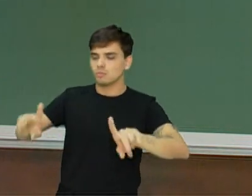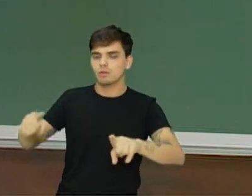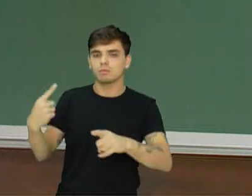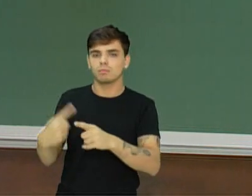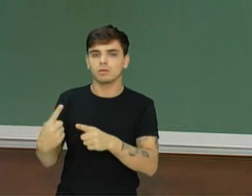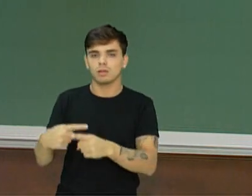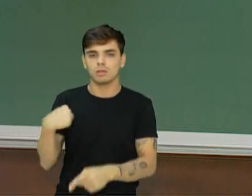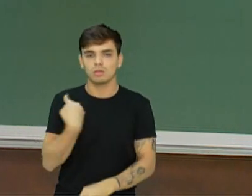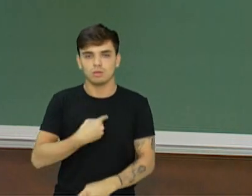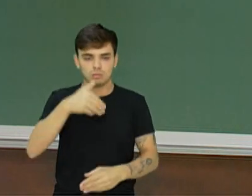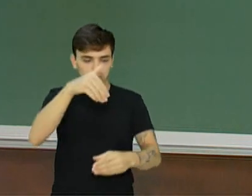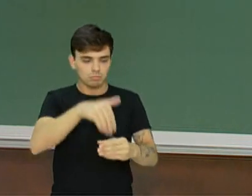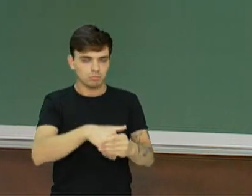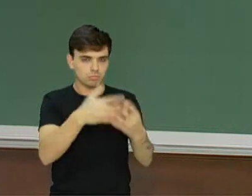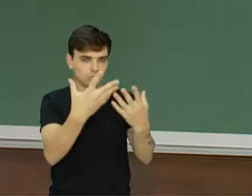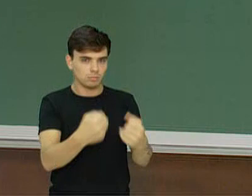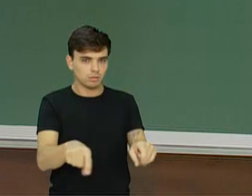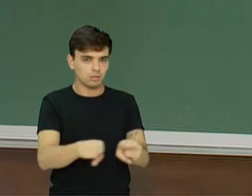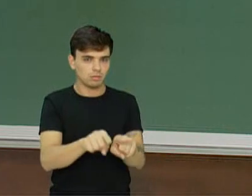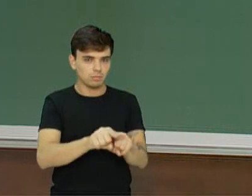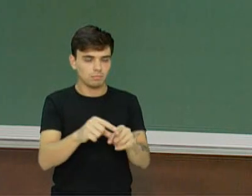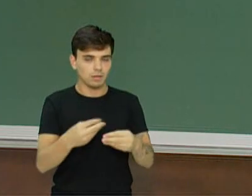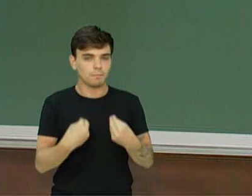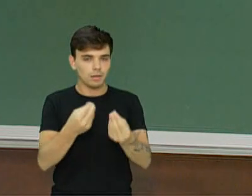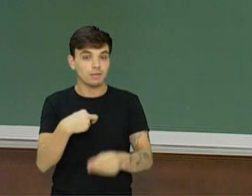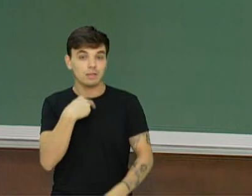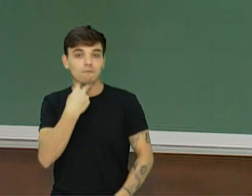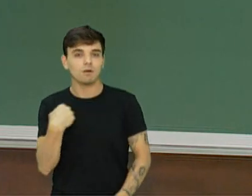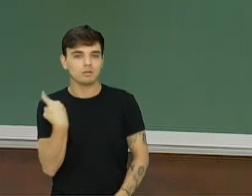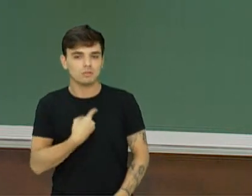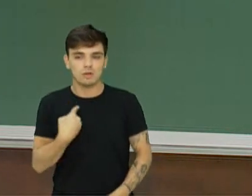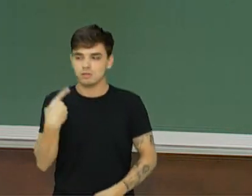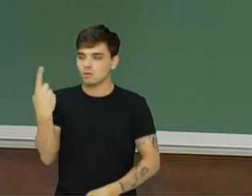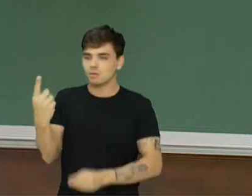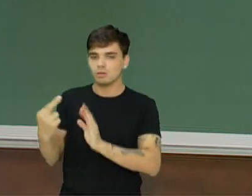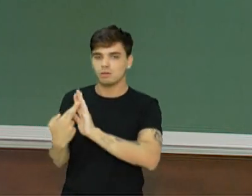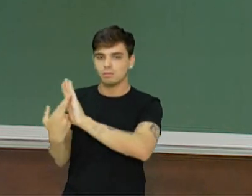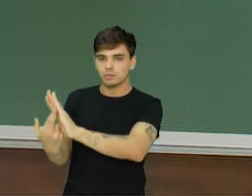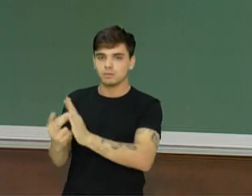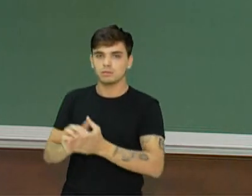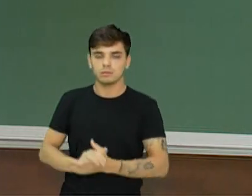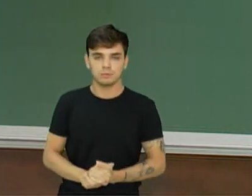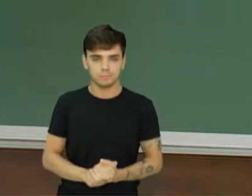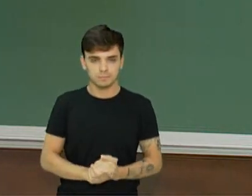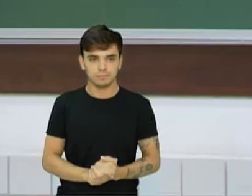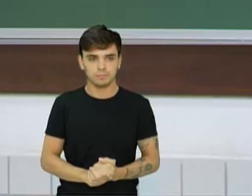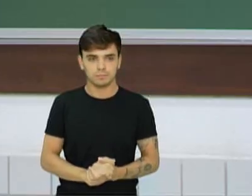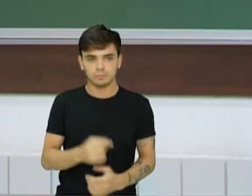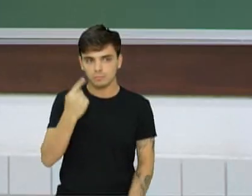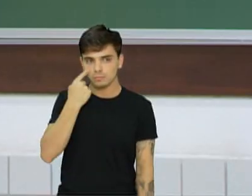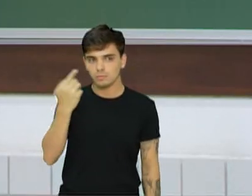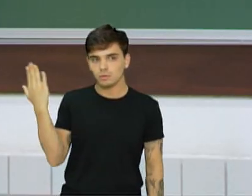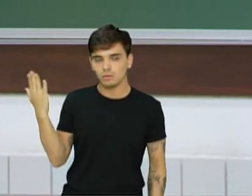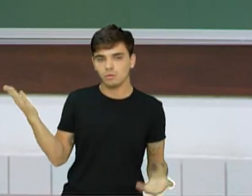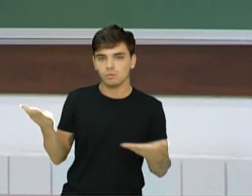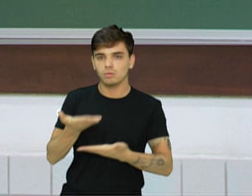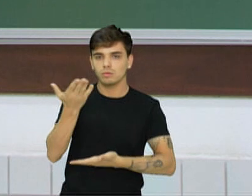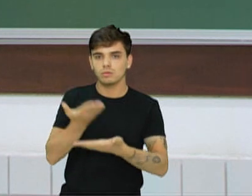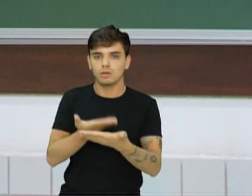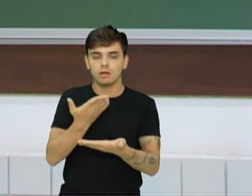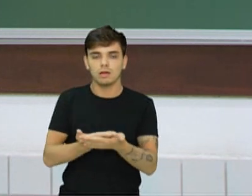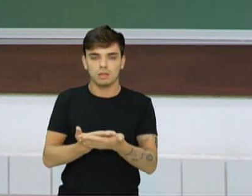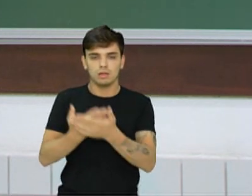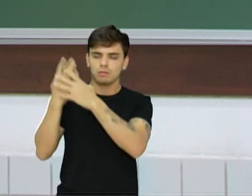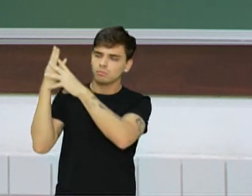gente elege, empresta a nossa voz para um representante político. Vejam, então, na aula de hoje a